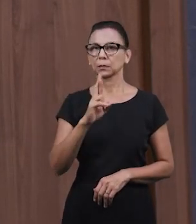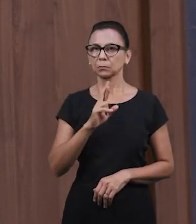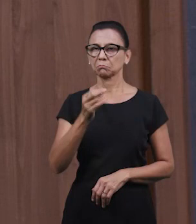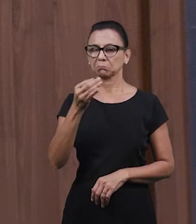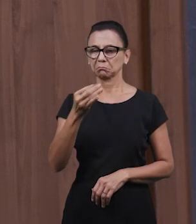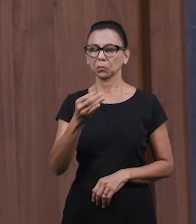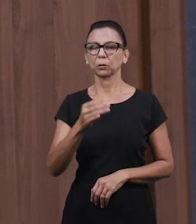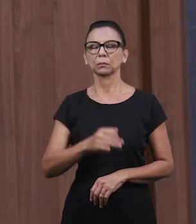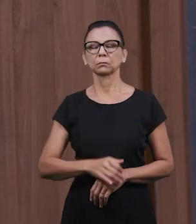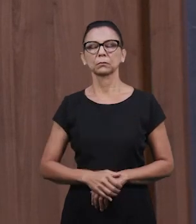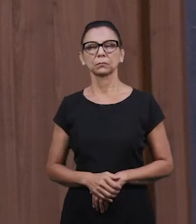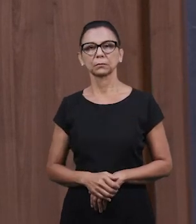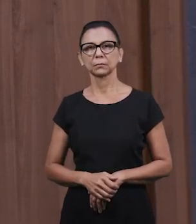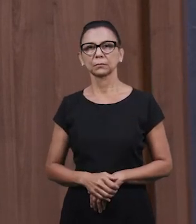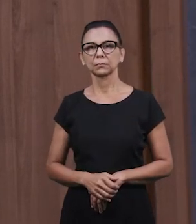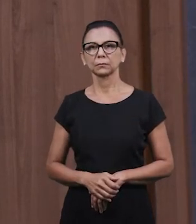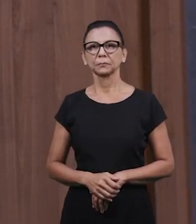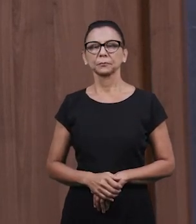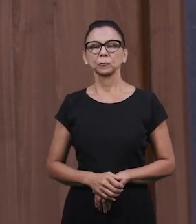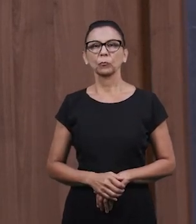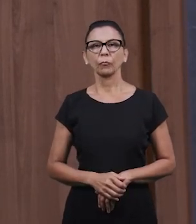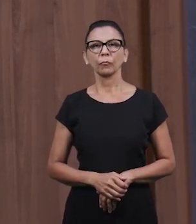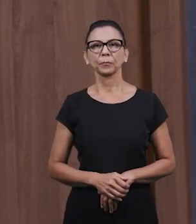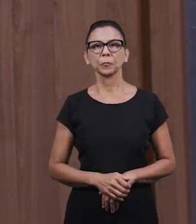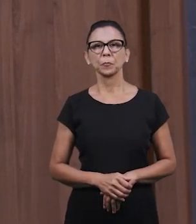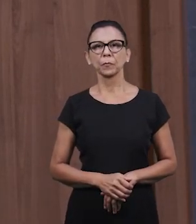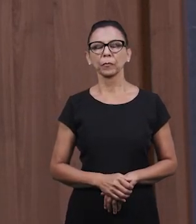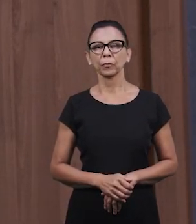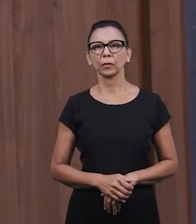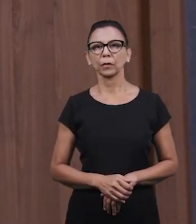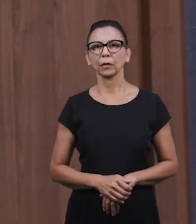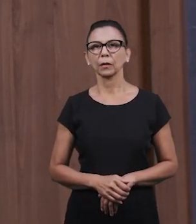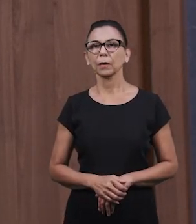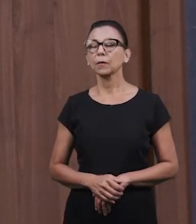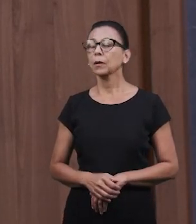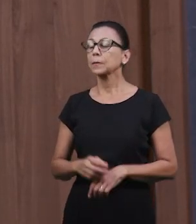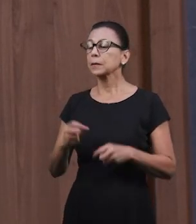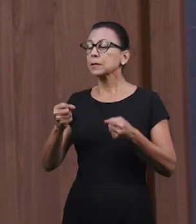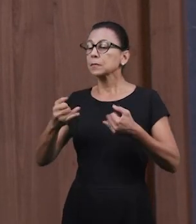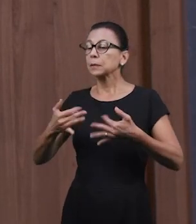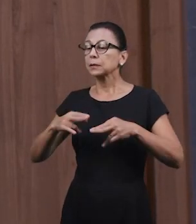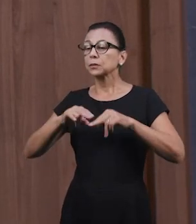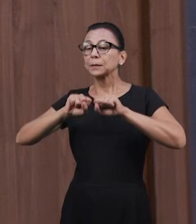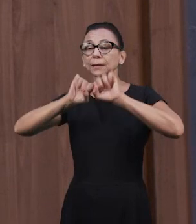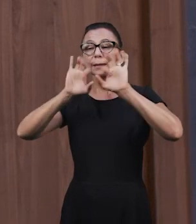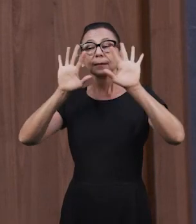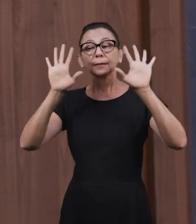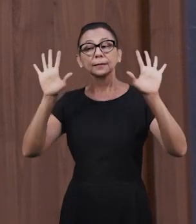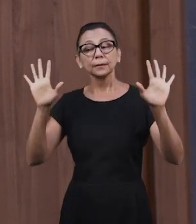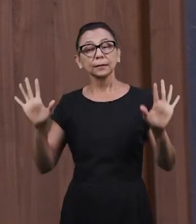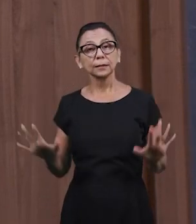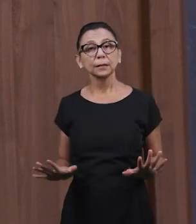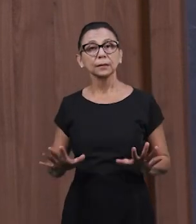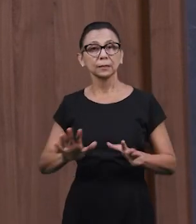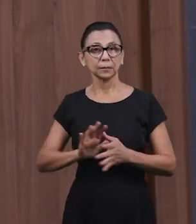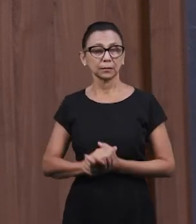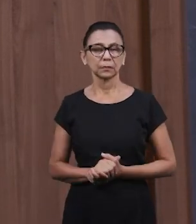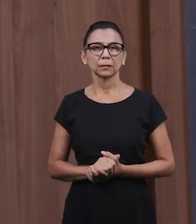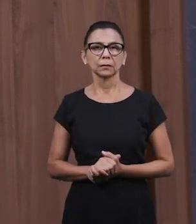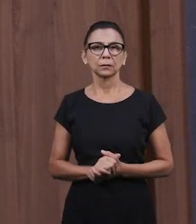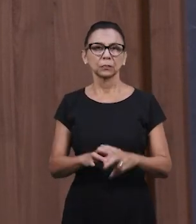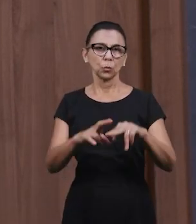sinal, muito bem colocada. Coloca para nós, então, irmã, com clareza, né, aí, quais foram aí os